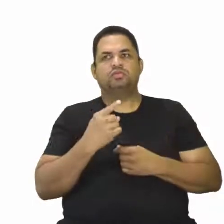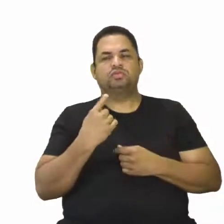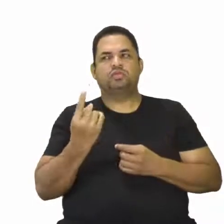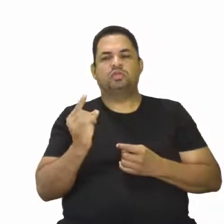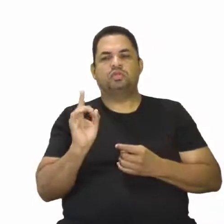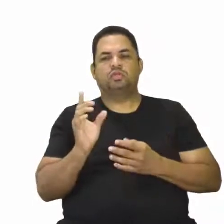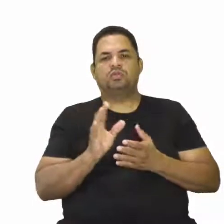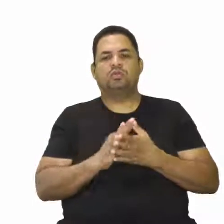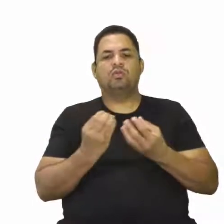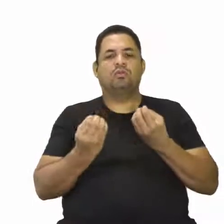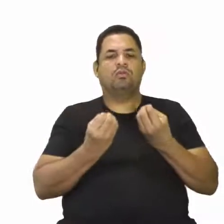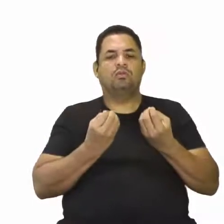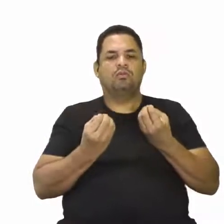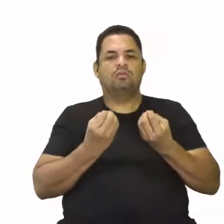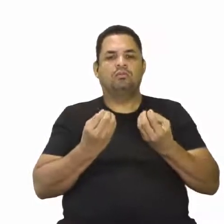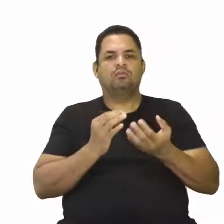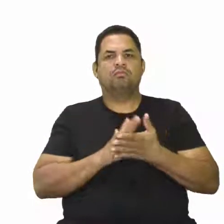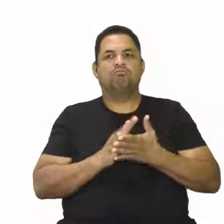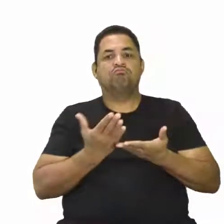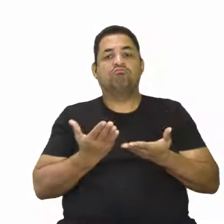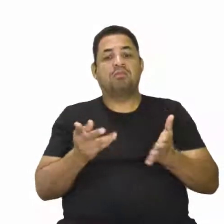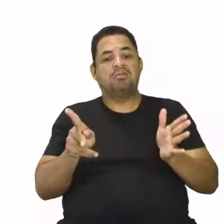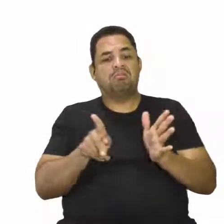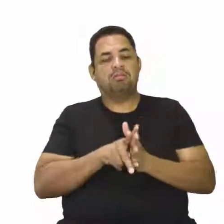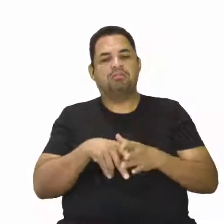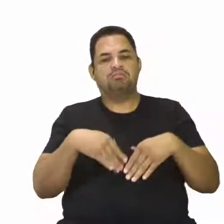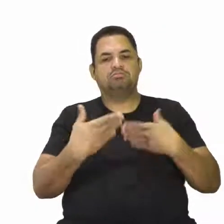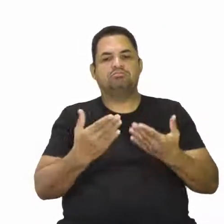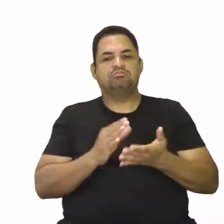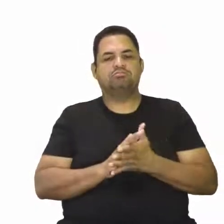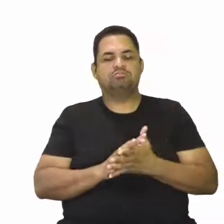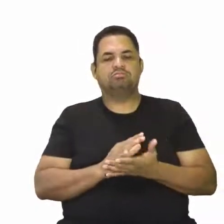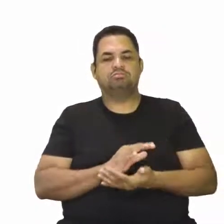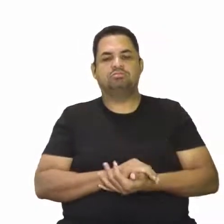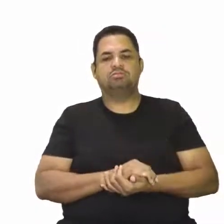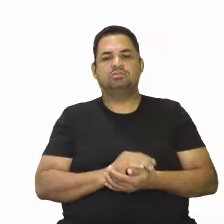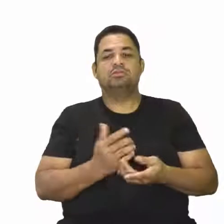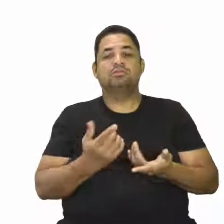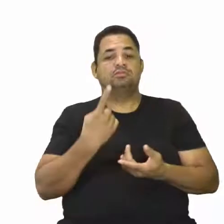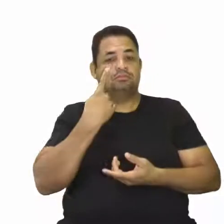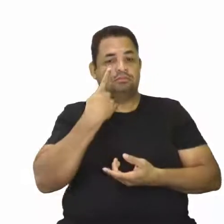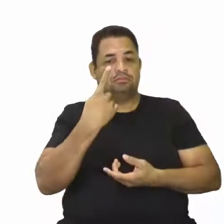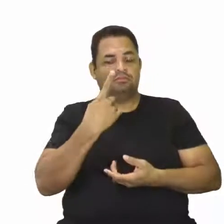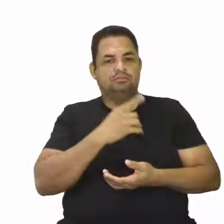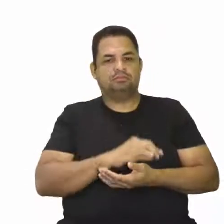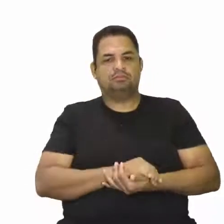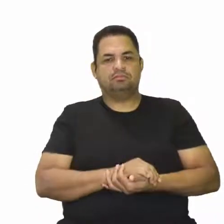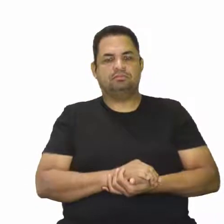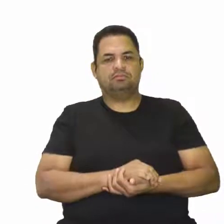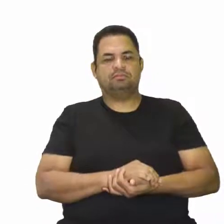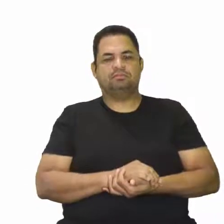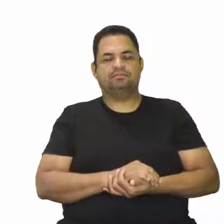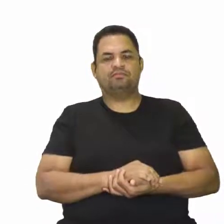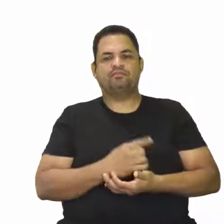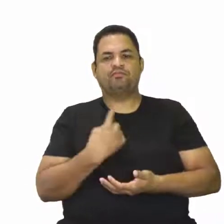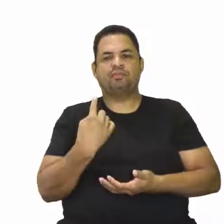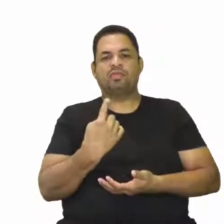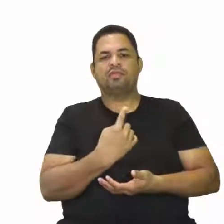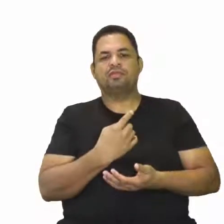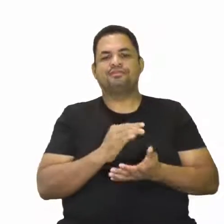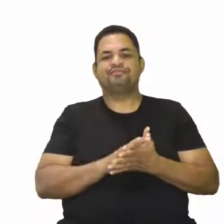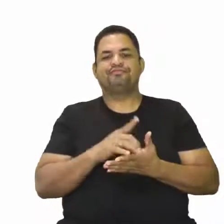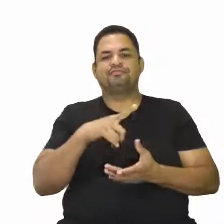apenas, como, inclusive e somente. Então, observem aqui que nós temos